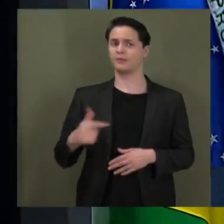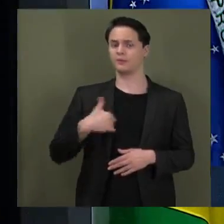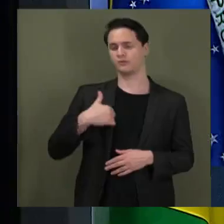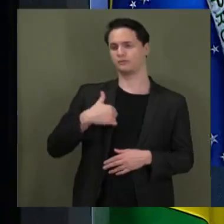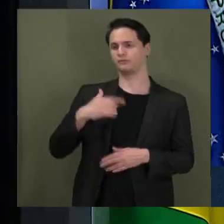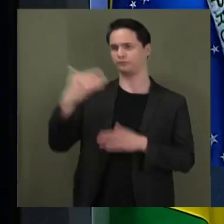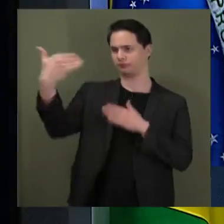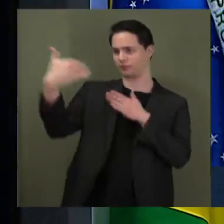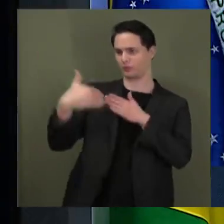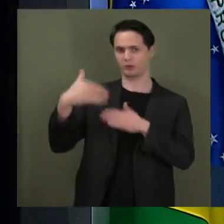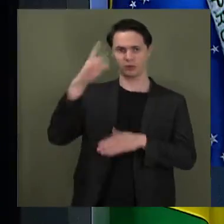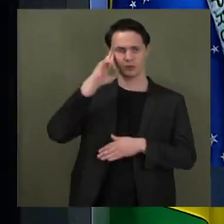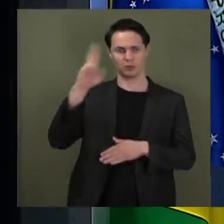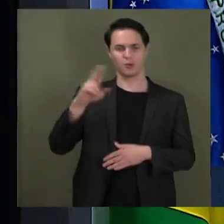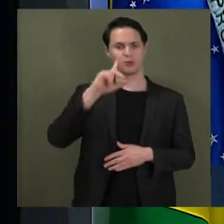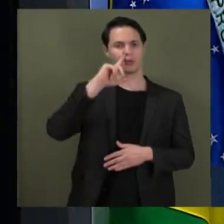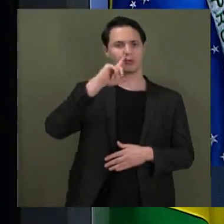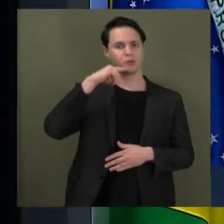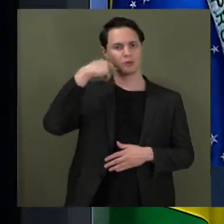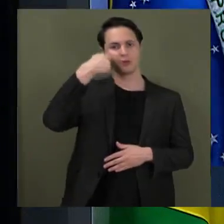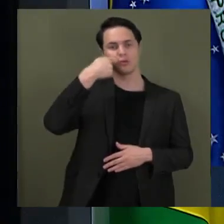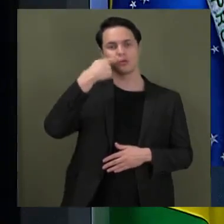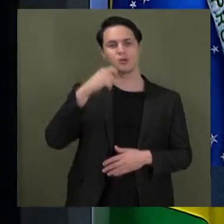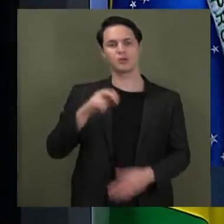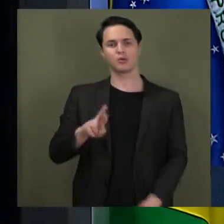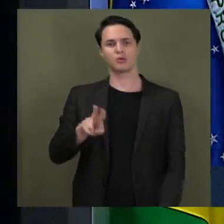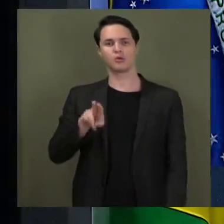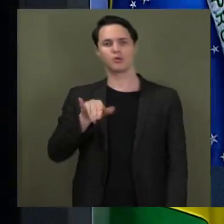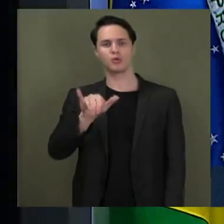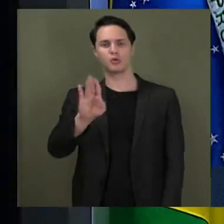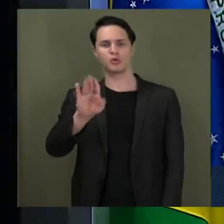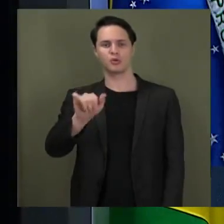nosso patrono, Rui Barbosa. O que é que ele dizia?